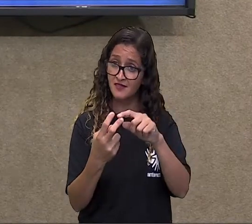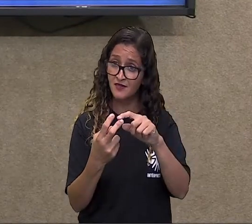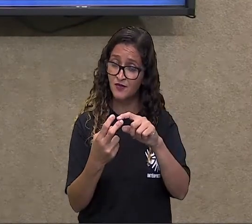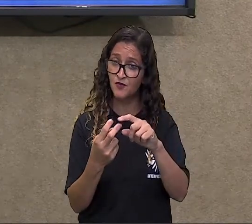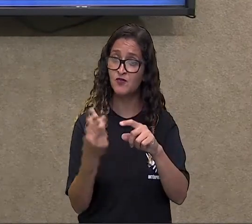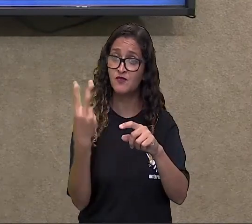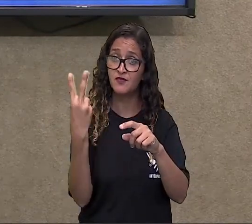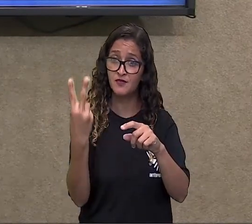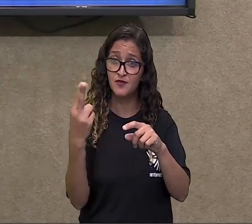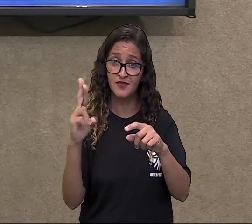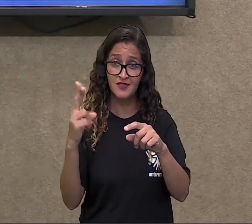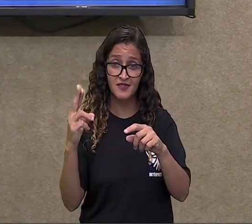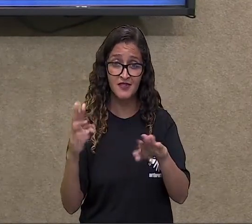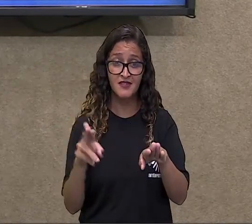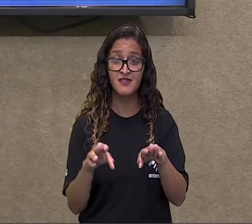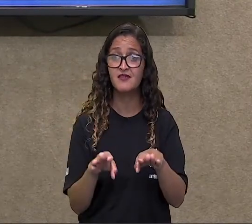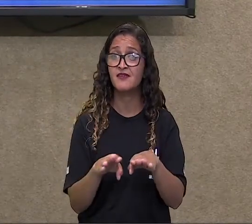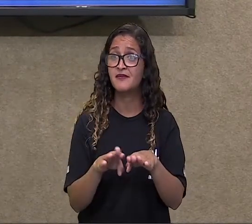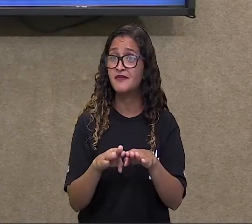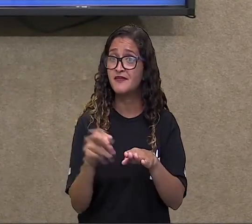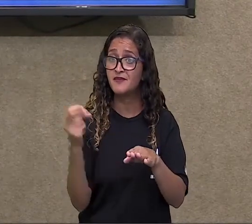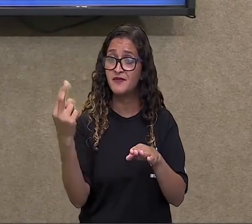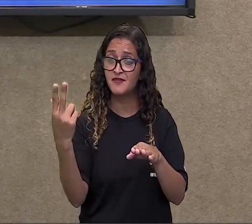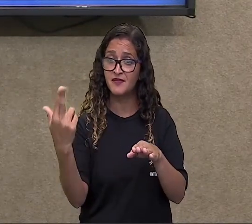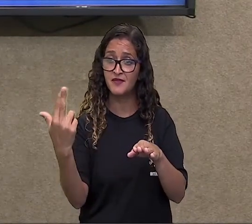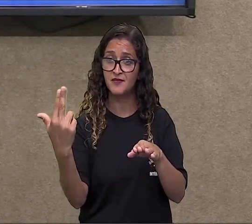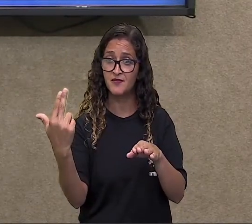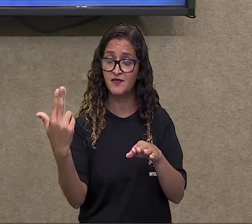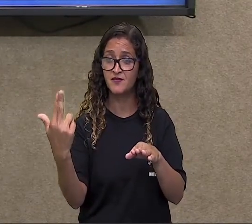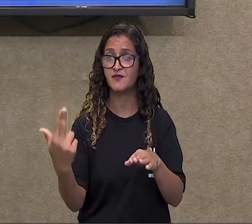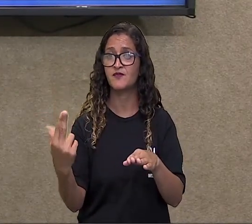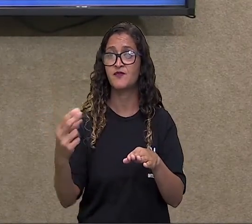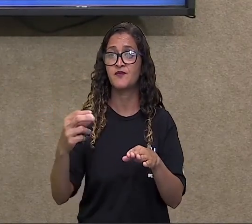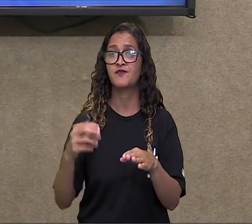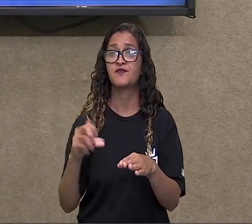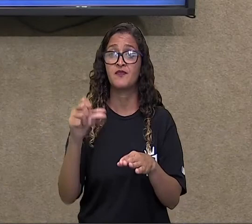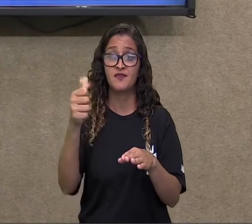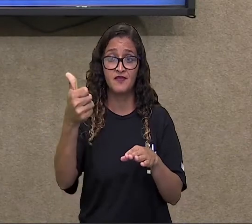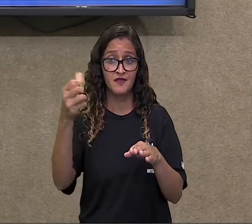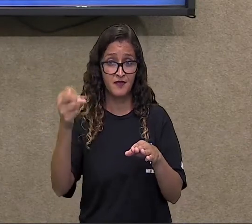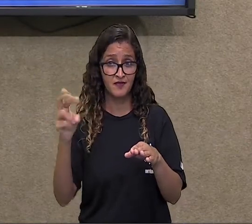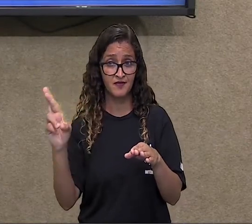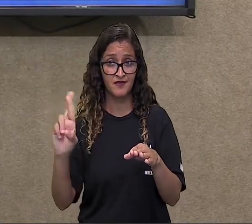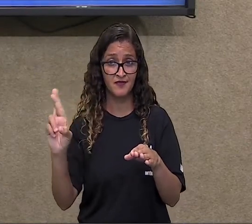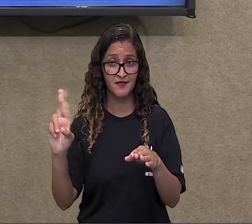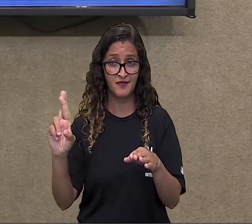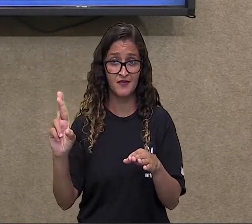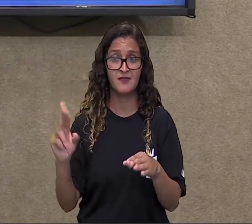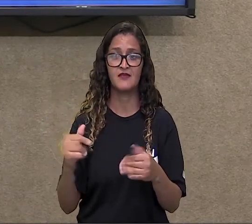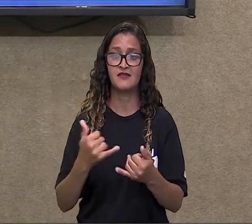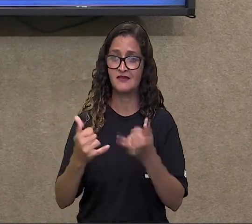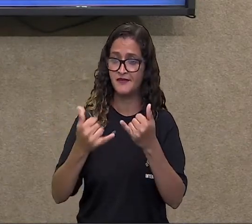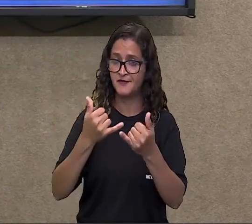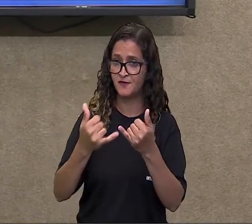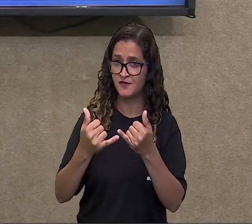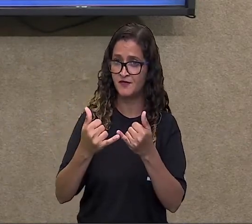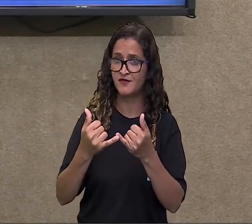nota de 10 reais. Porque você tem a semelhança ali do valor, tá?